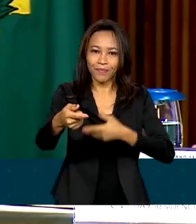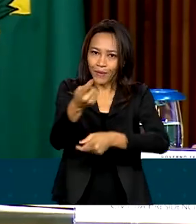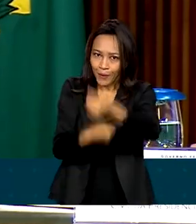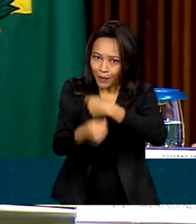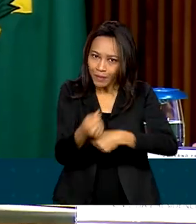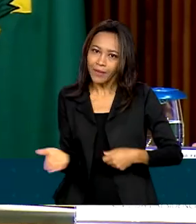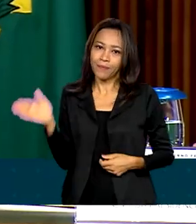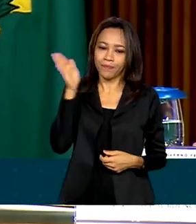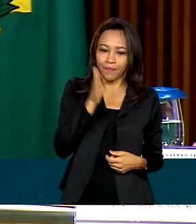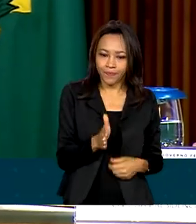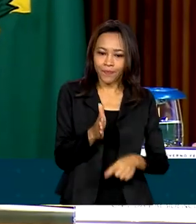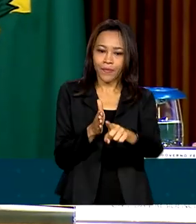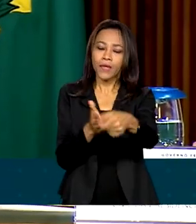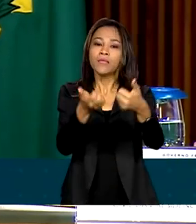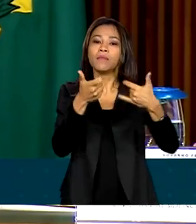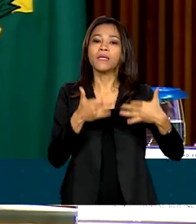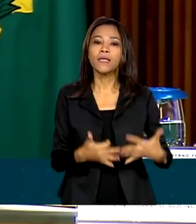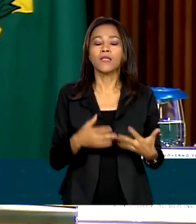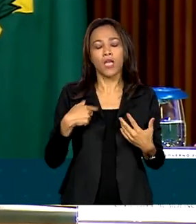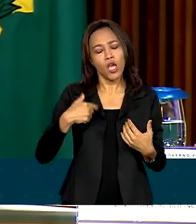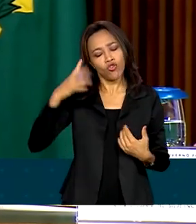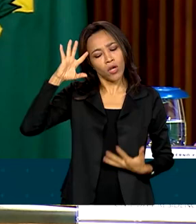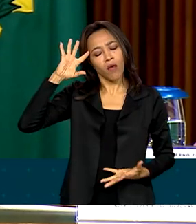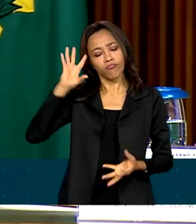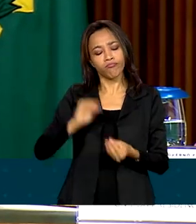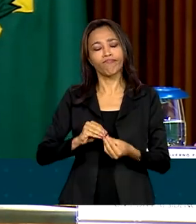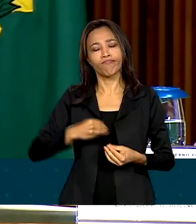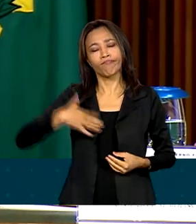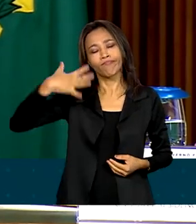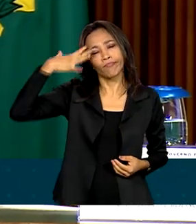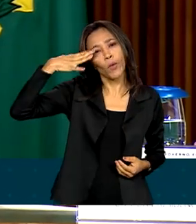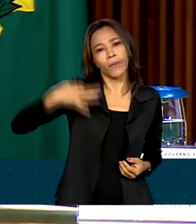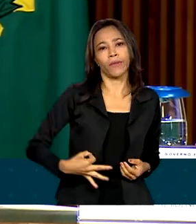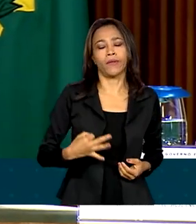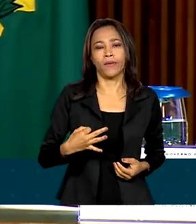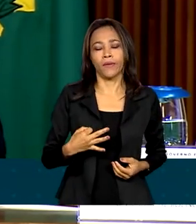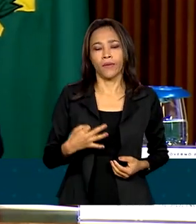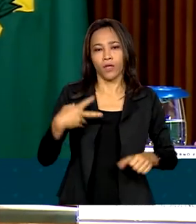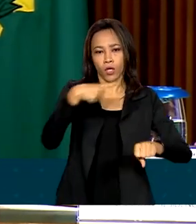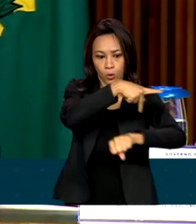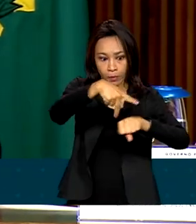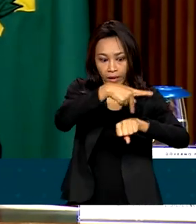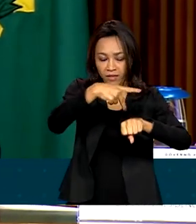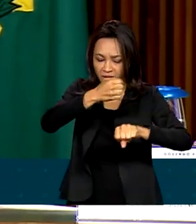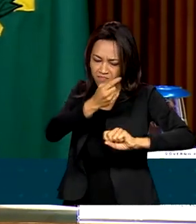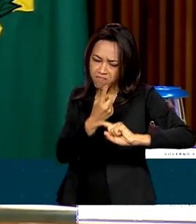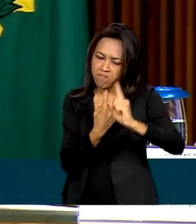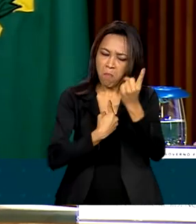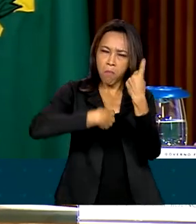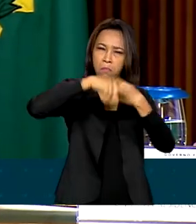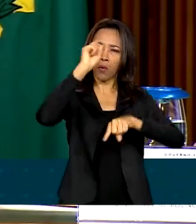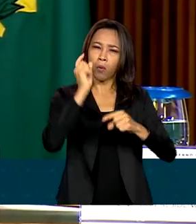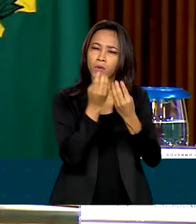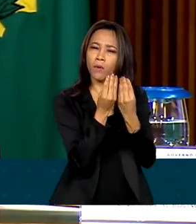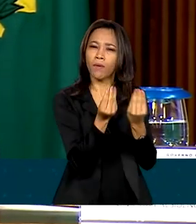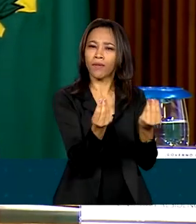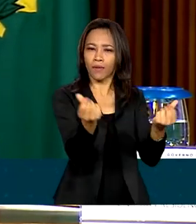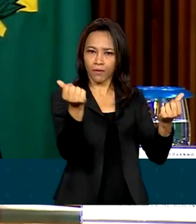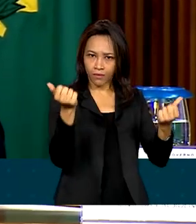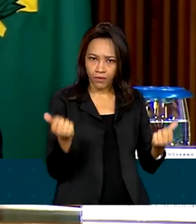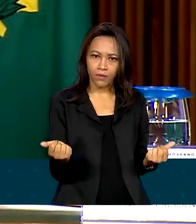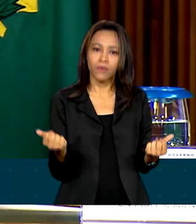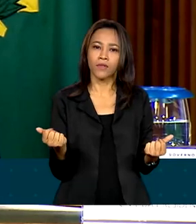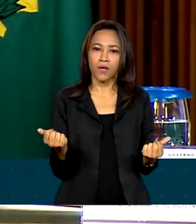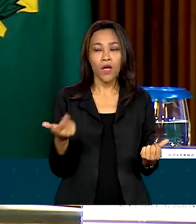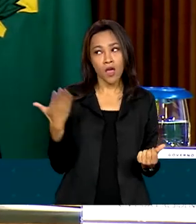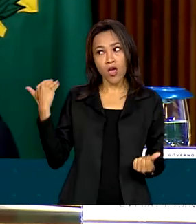Eu estou convencido que o país vai dar um salto de qualidade. Eu disse, tipo